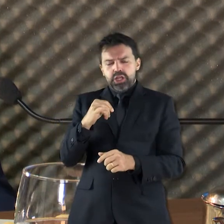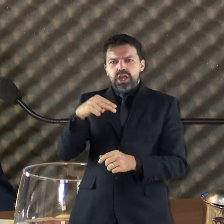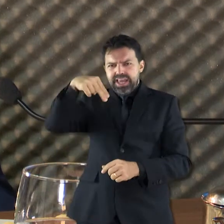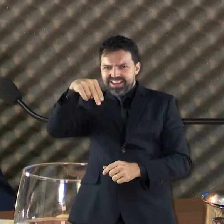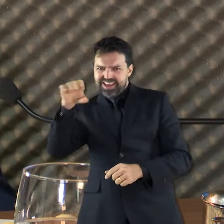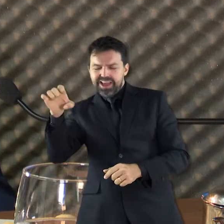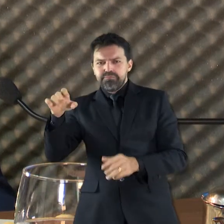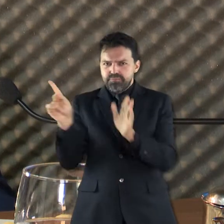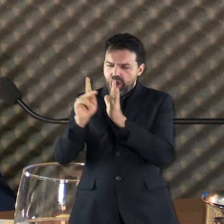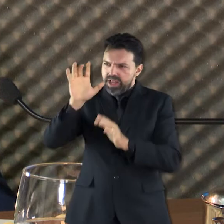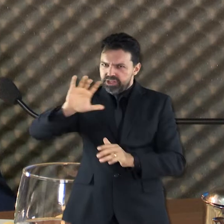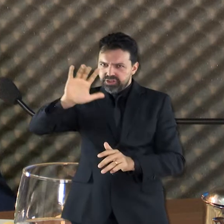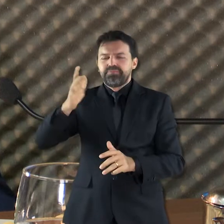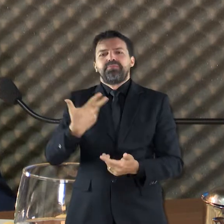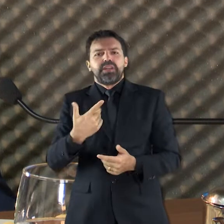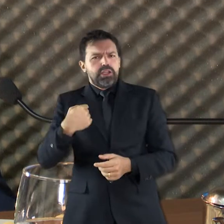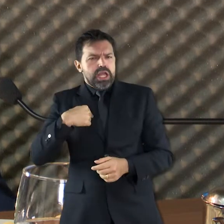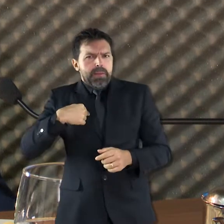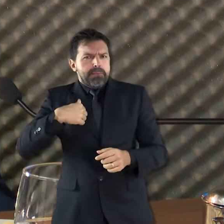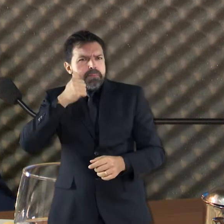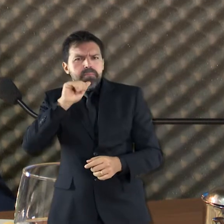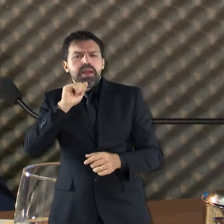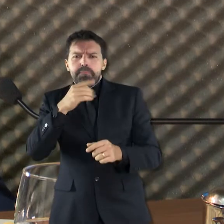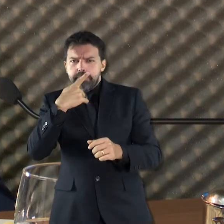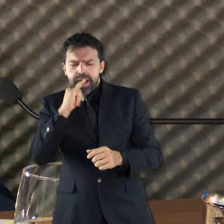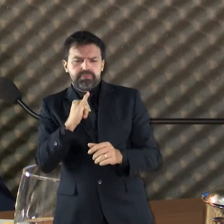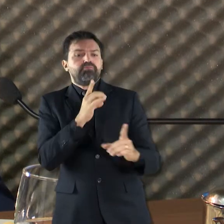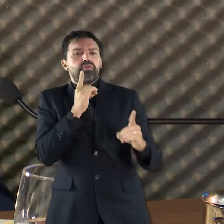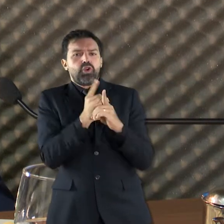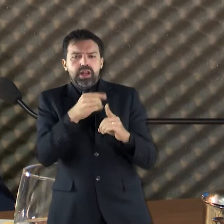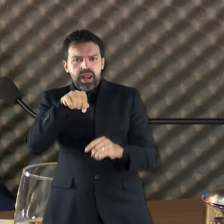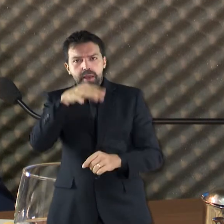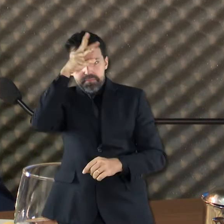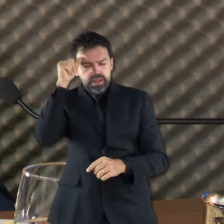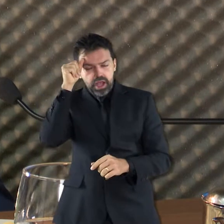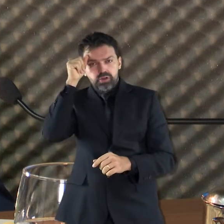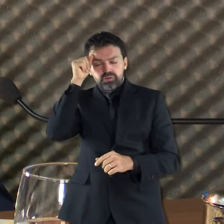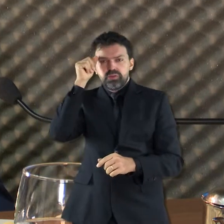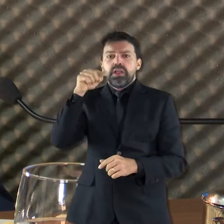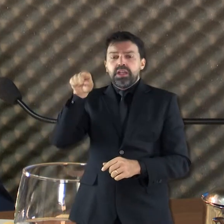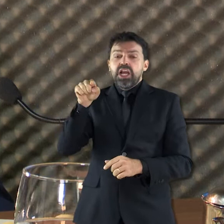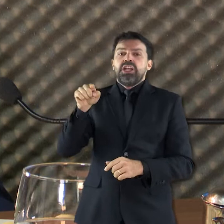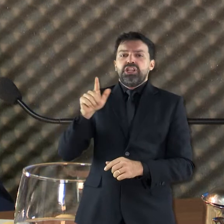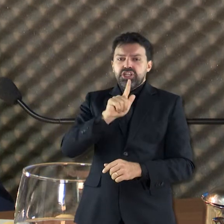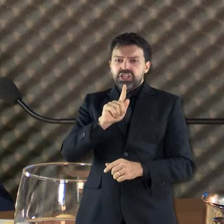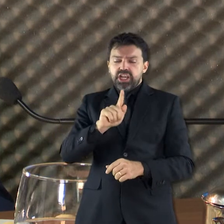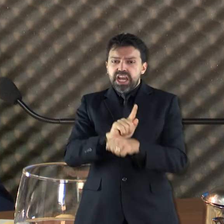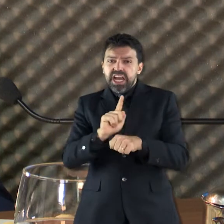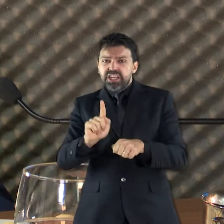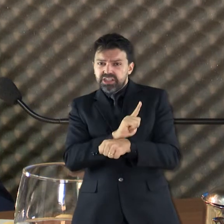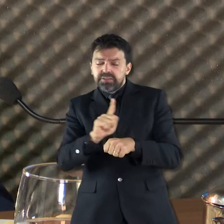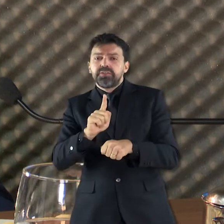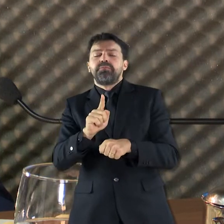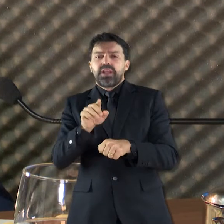Nordestino. Aí se conheceram em Manaus, meu pai era gerente das Pernambucanas, aí casaram, foram para o interior